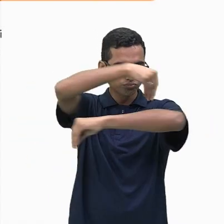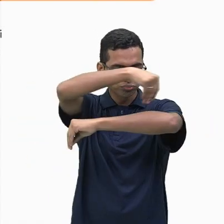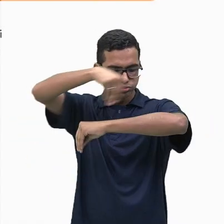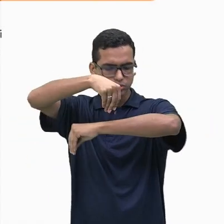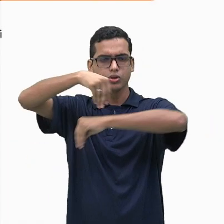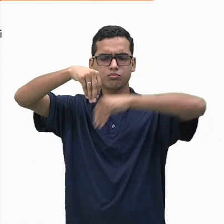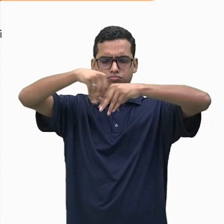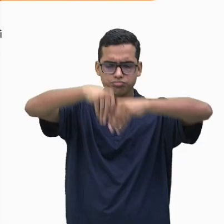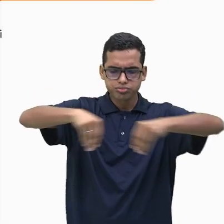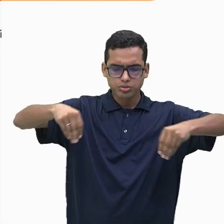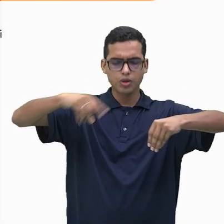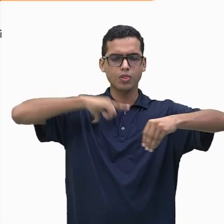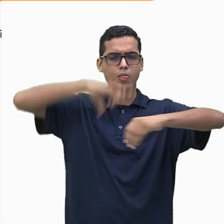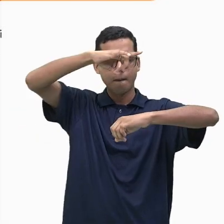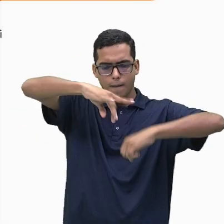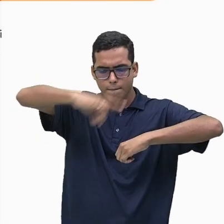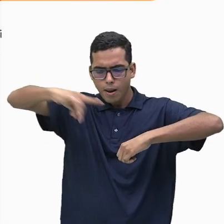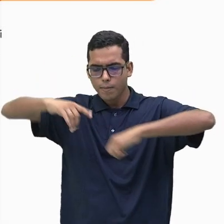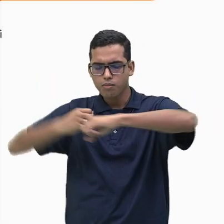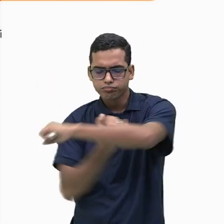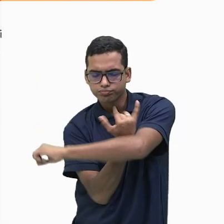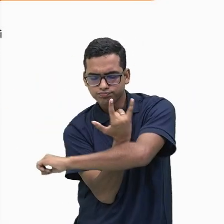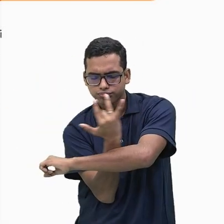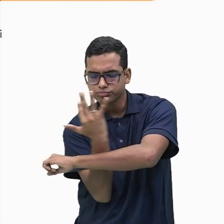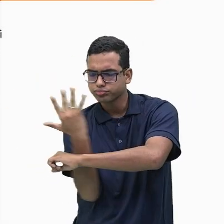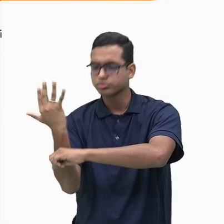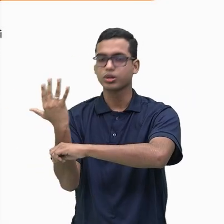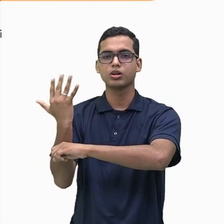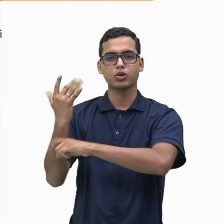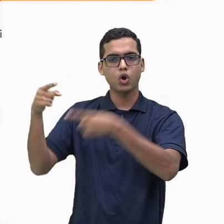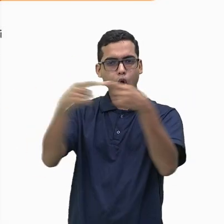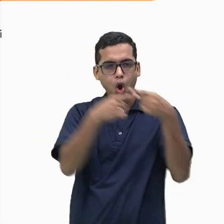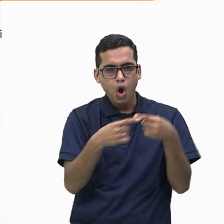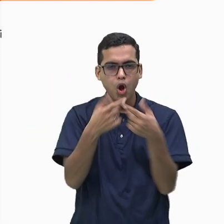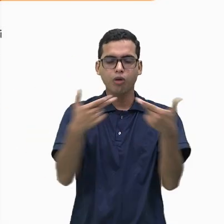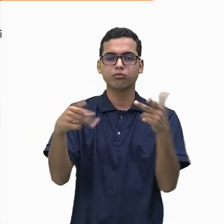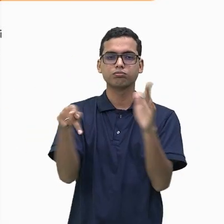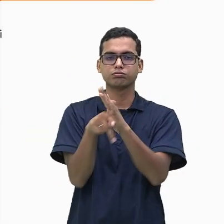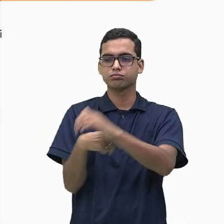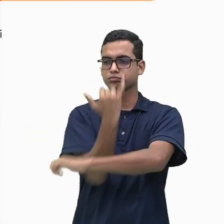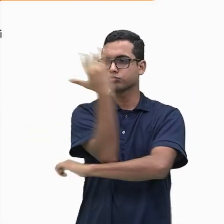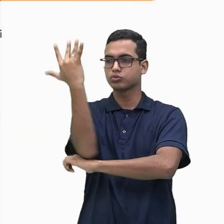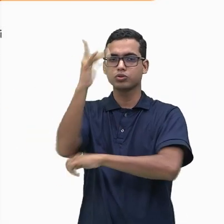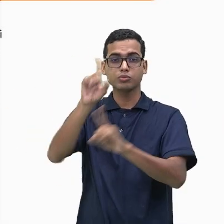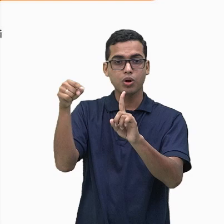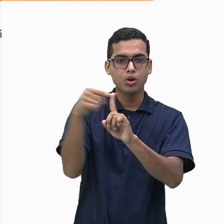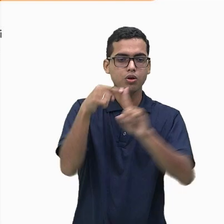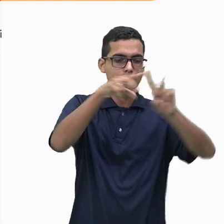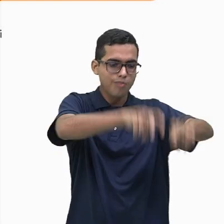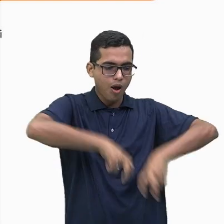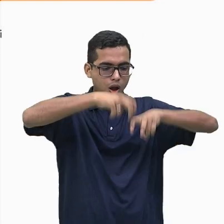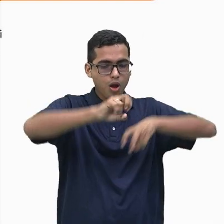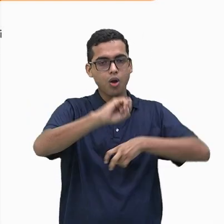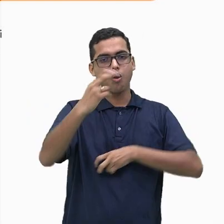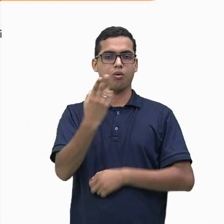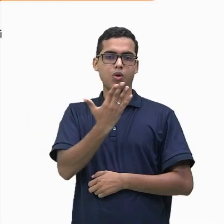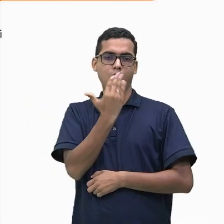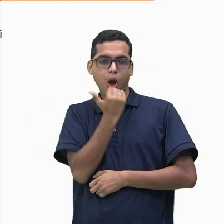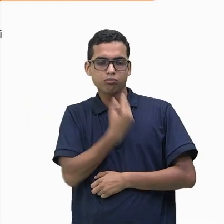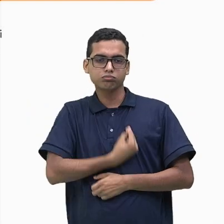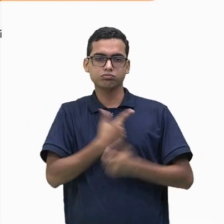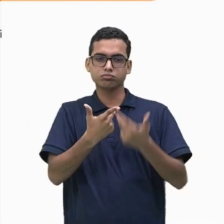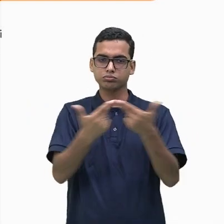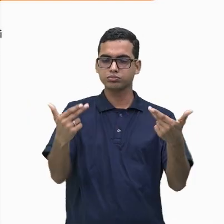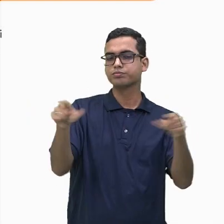as árvores ou até mesmo os arbustos são combinados a cultivos agrícolas ou até mesmo ali em uma determinada